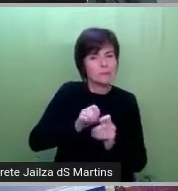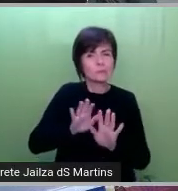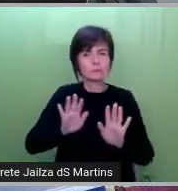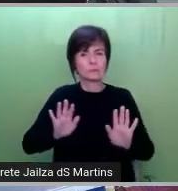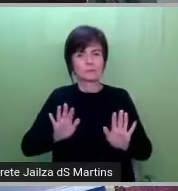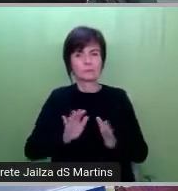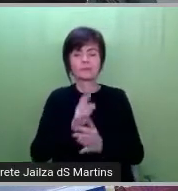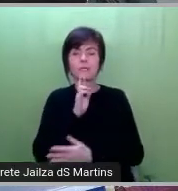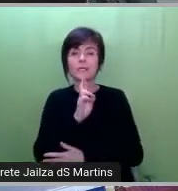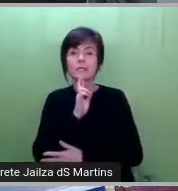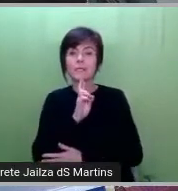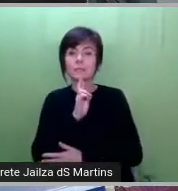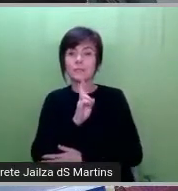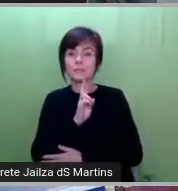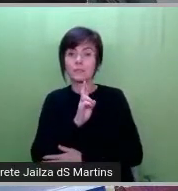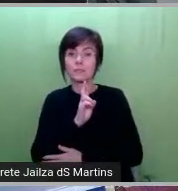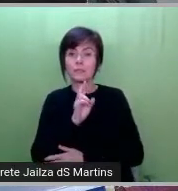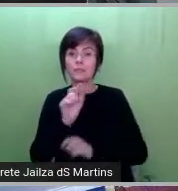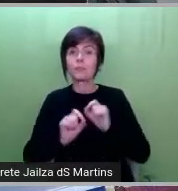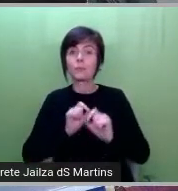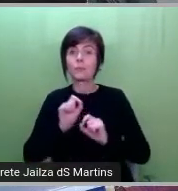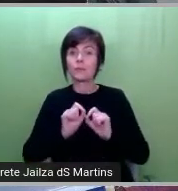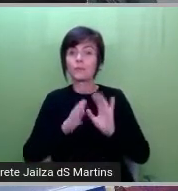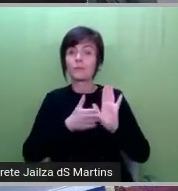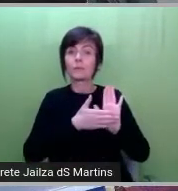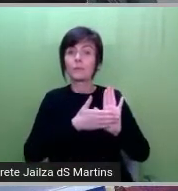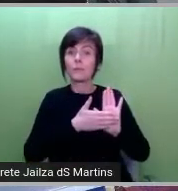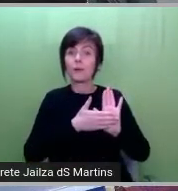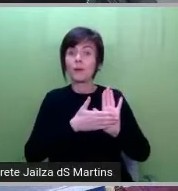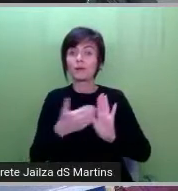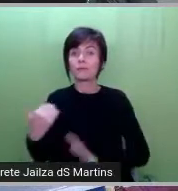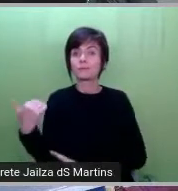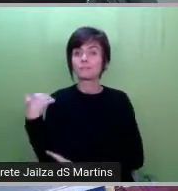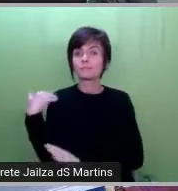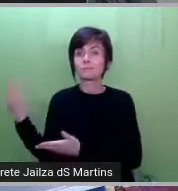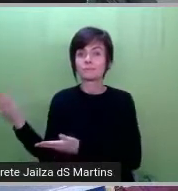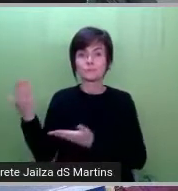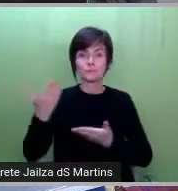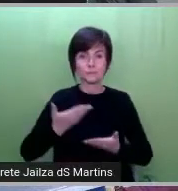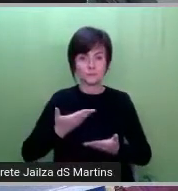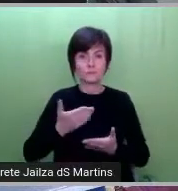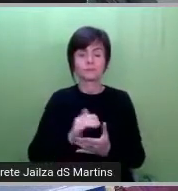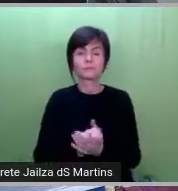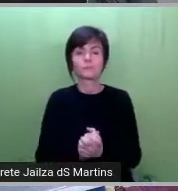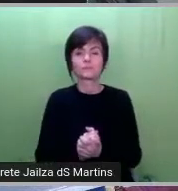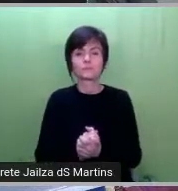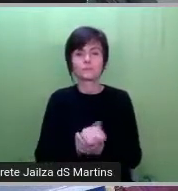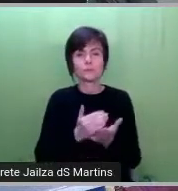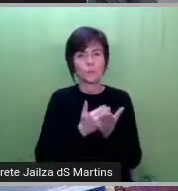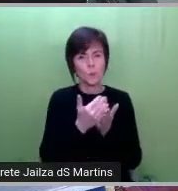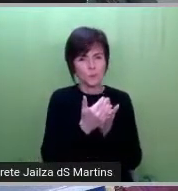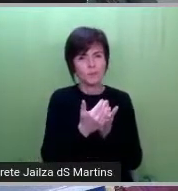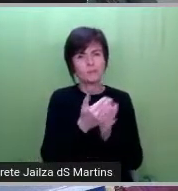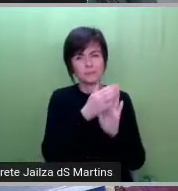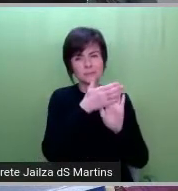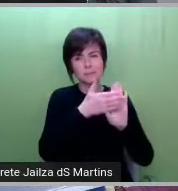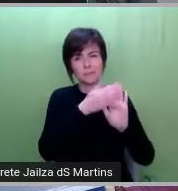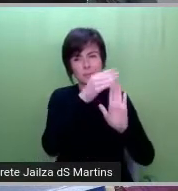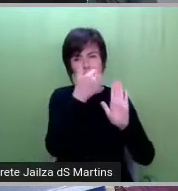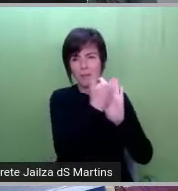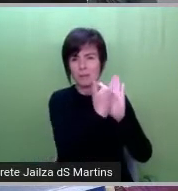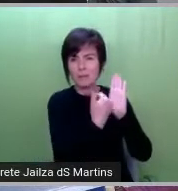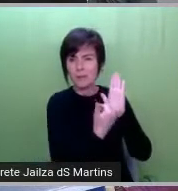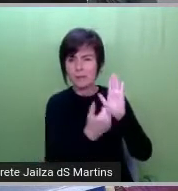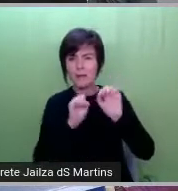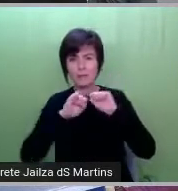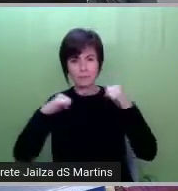responder os temas que me foram propostos dentro da ementa, né, que foi colocado na programação. E